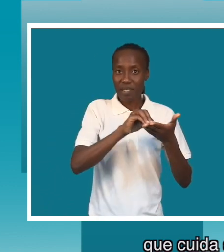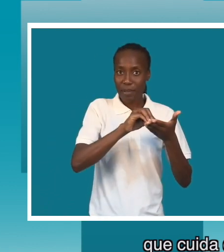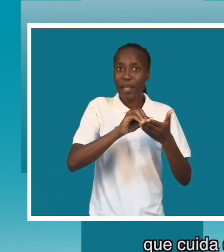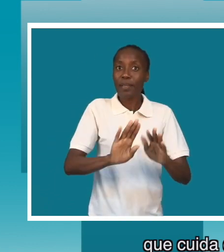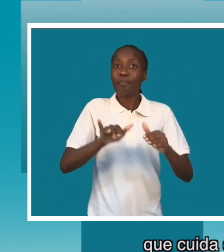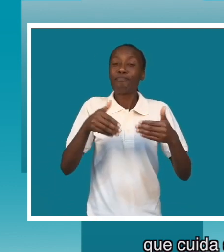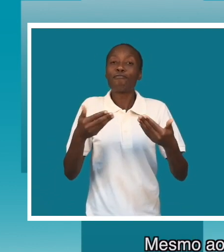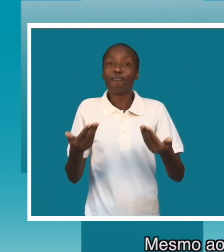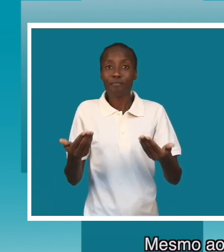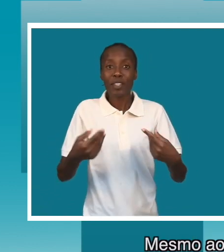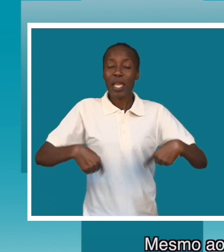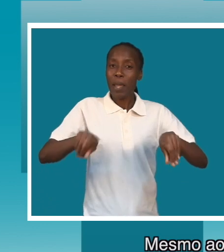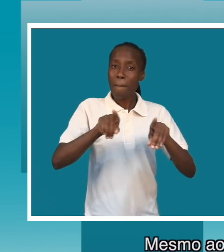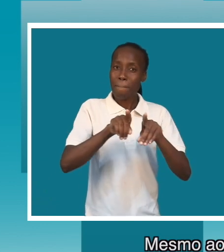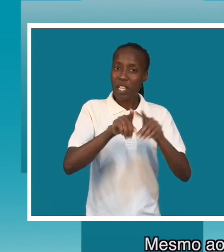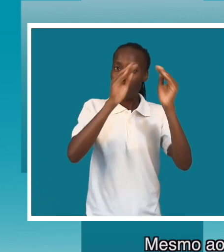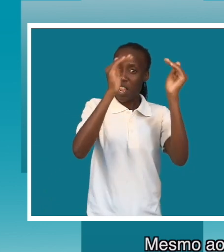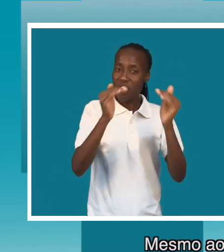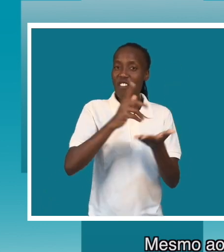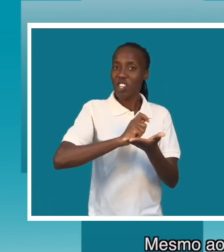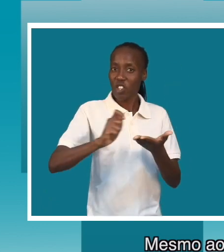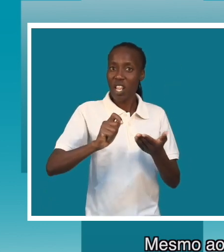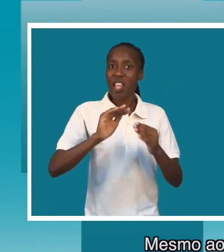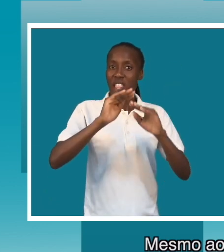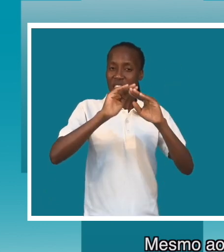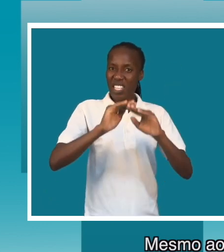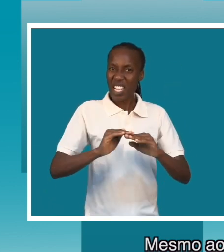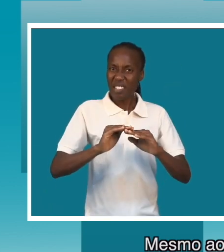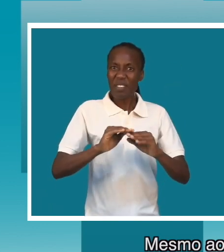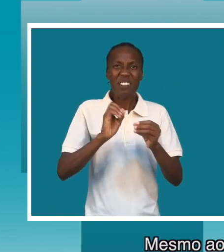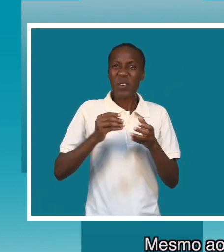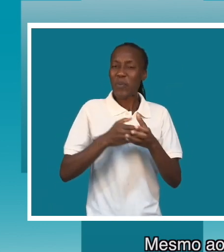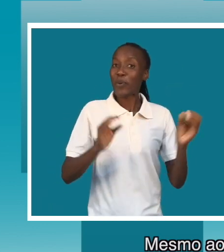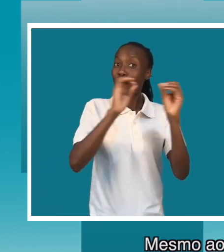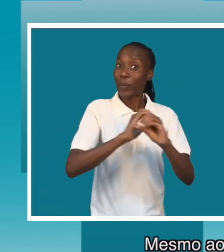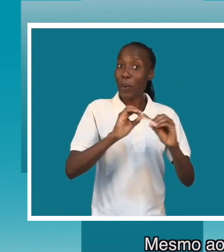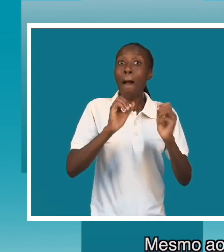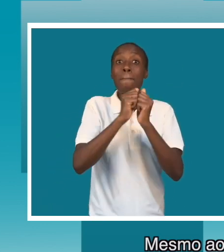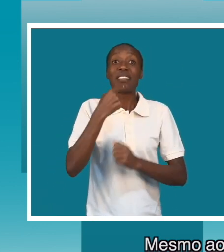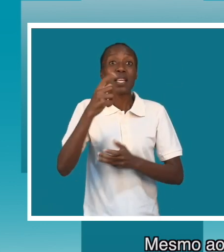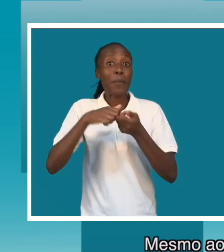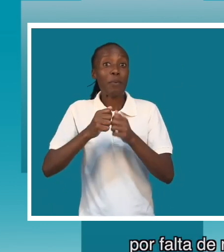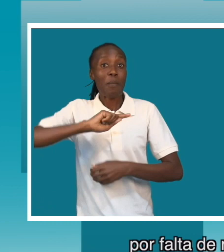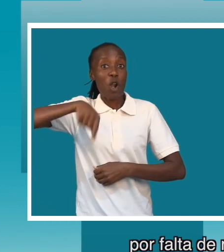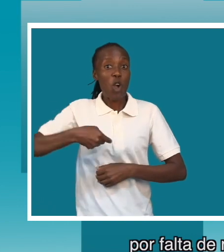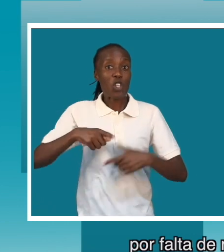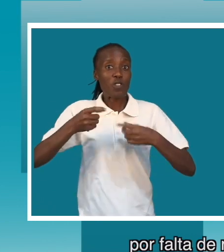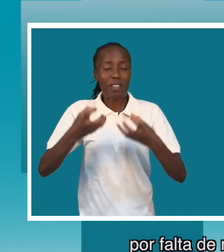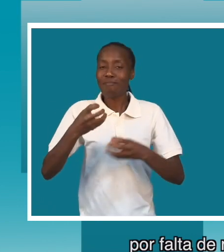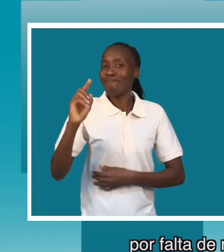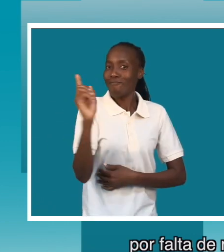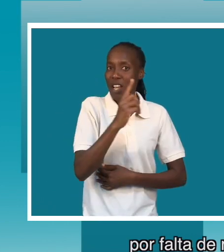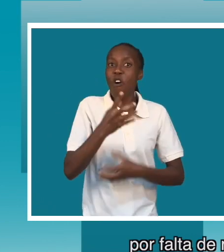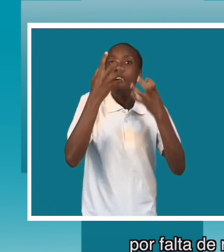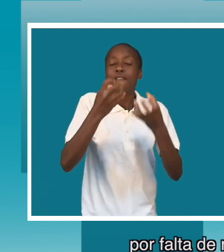acessibilidade. E mesmo a nível da escola nós estamos a cumprir, não por falta de contato, mas falta de